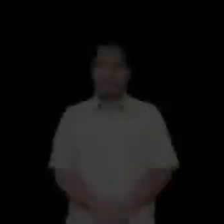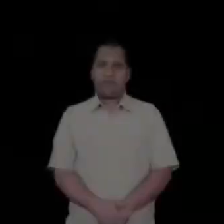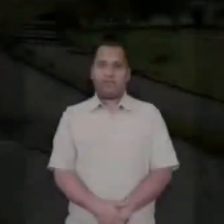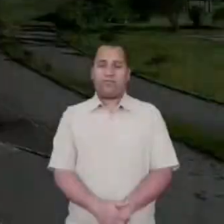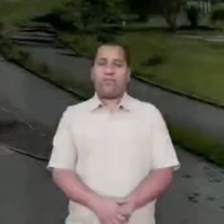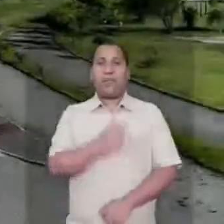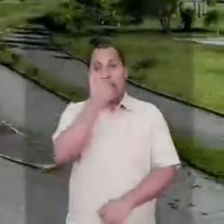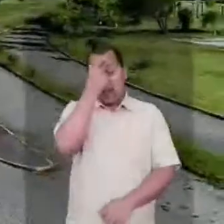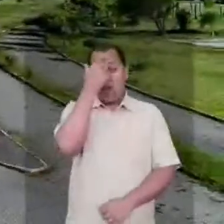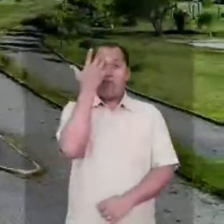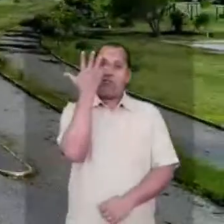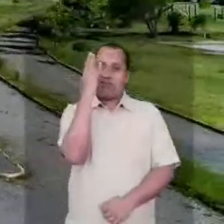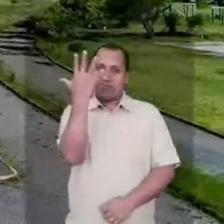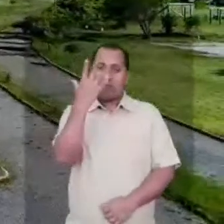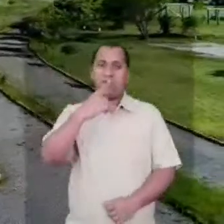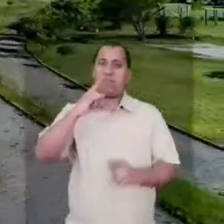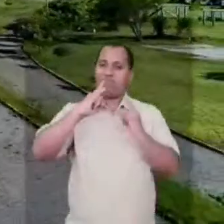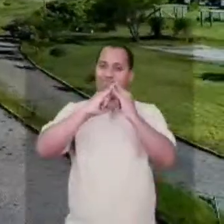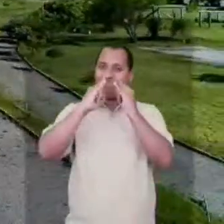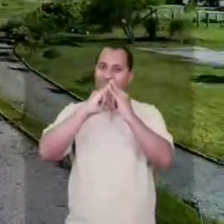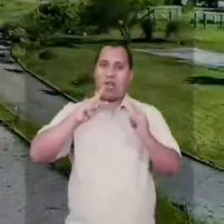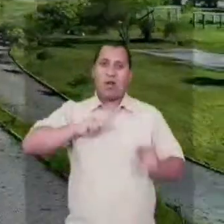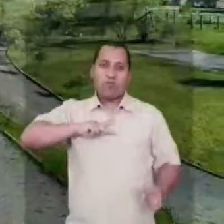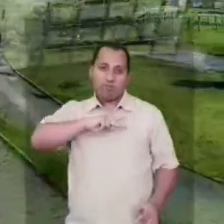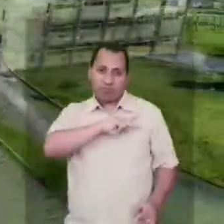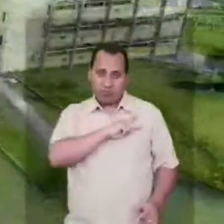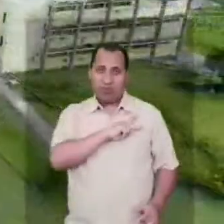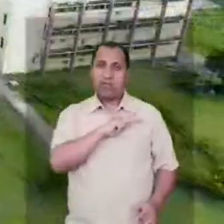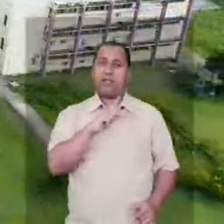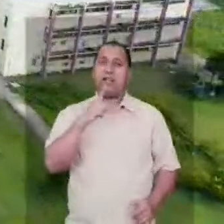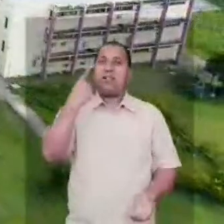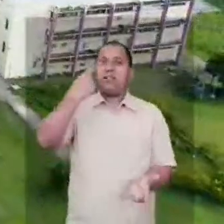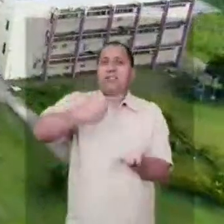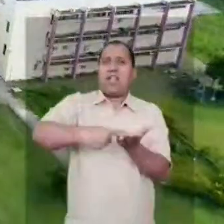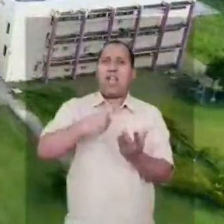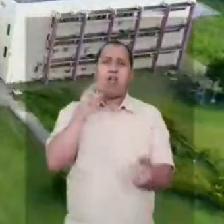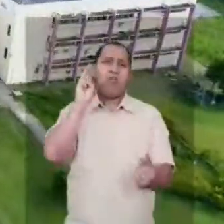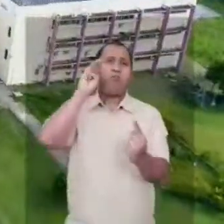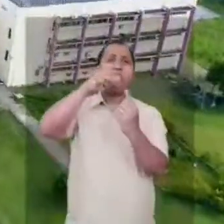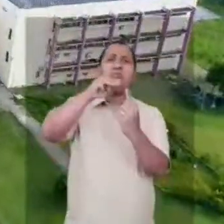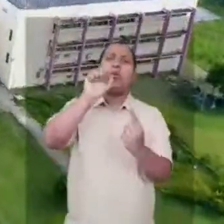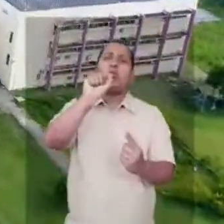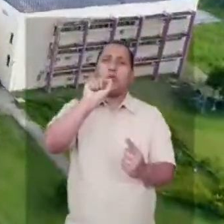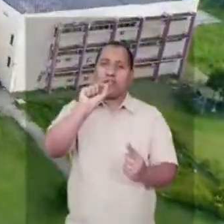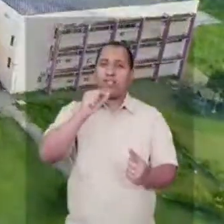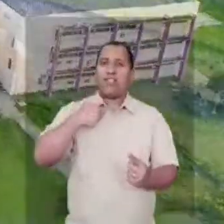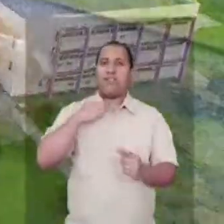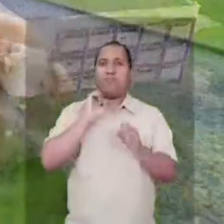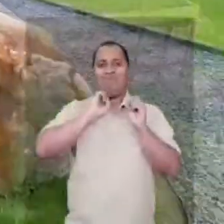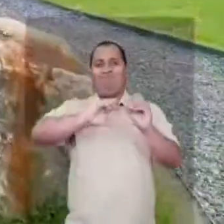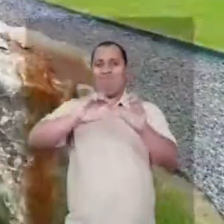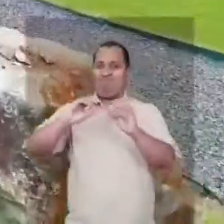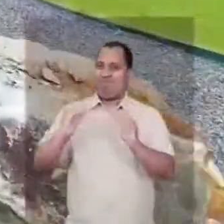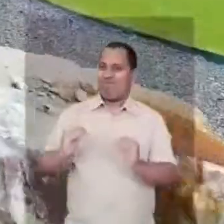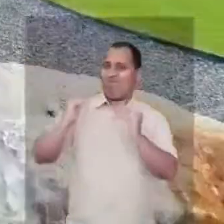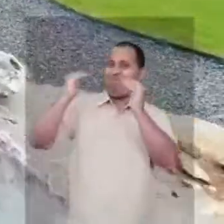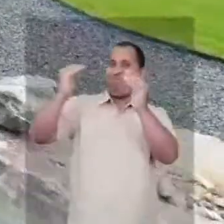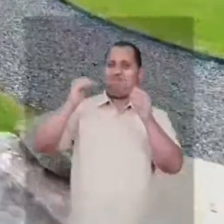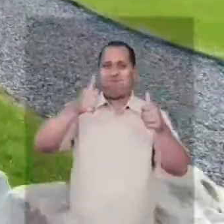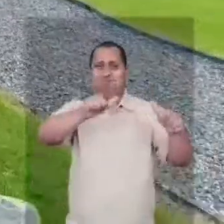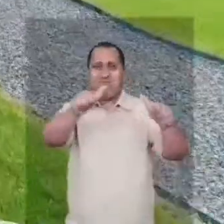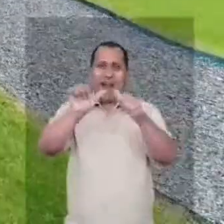A Unipampa é uma instituição pública que tem a missão de promover uma educação superior de qualidade